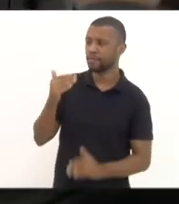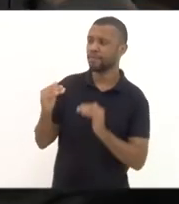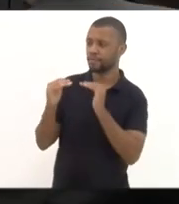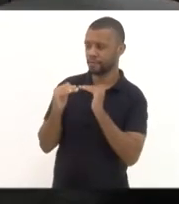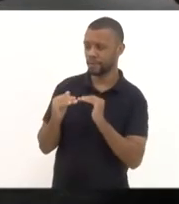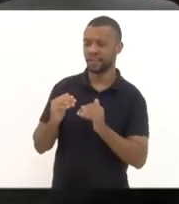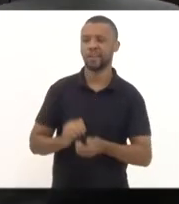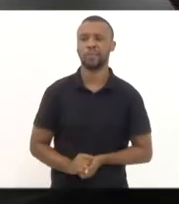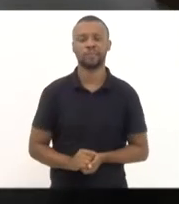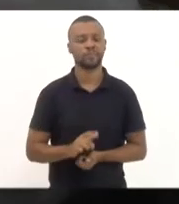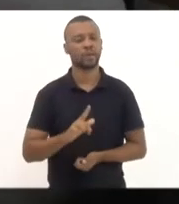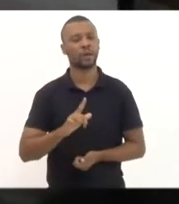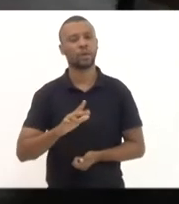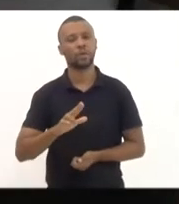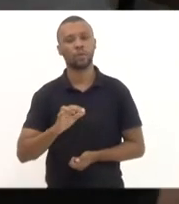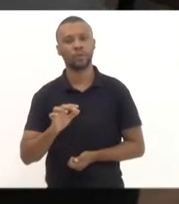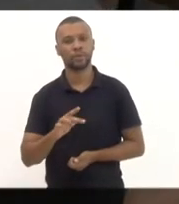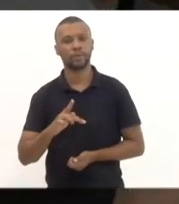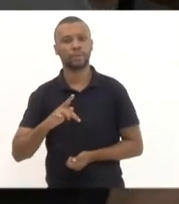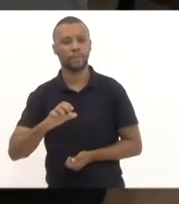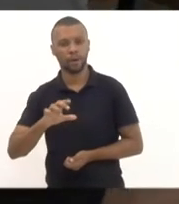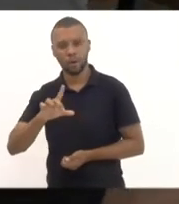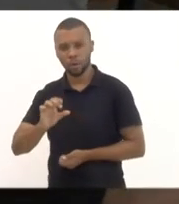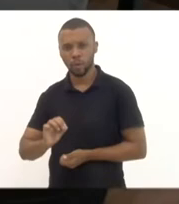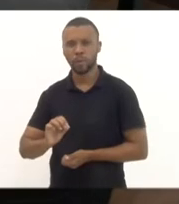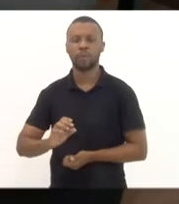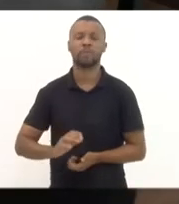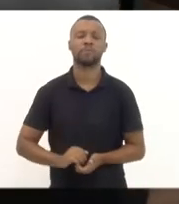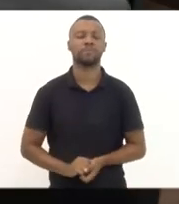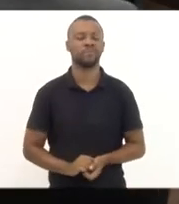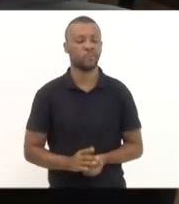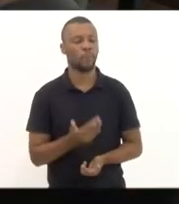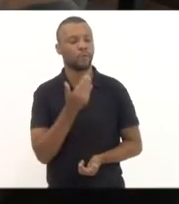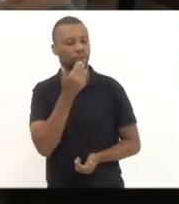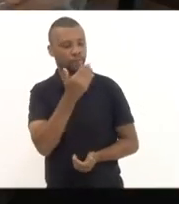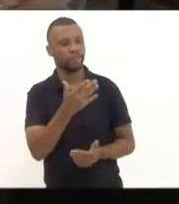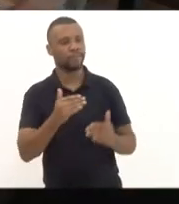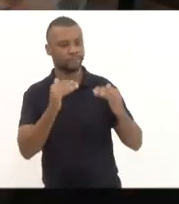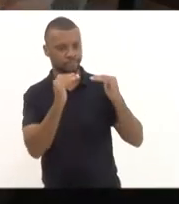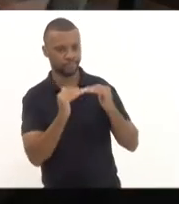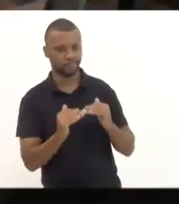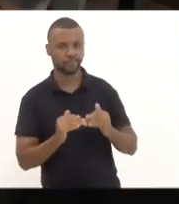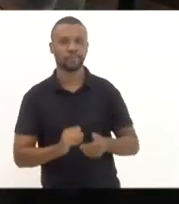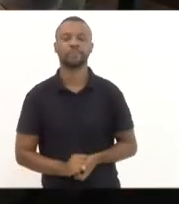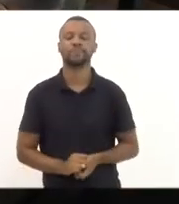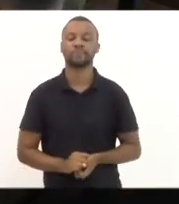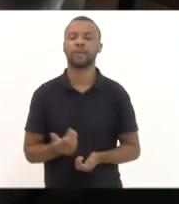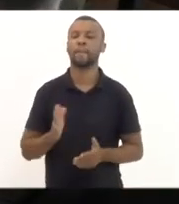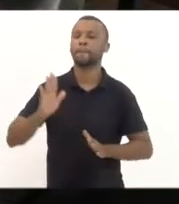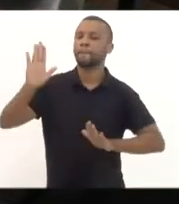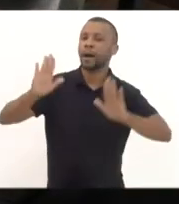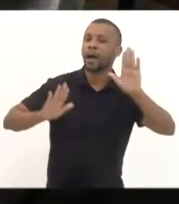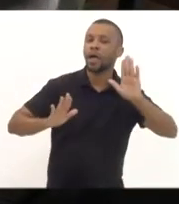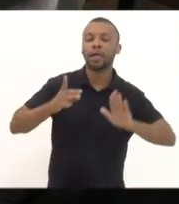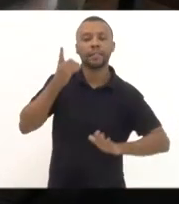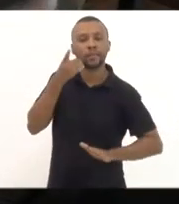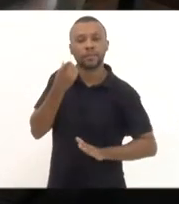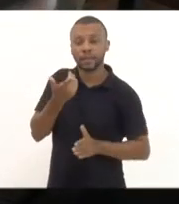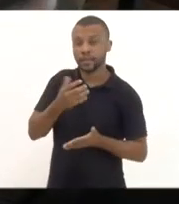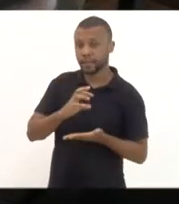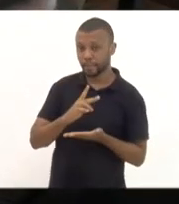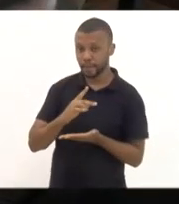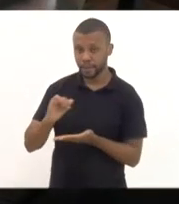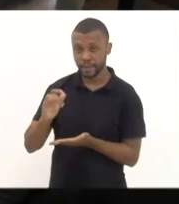salvar-nos Pau a parada vem tem mais algum deputados da comissão parlamentar